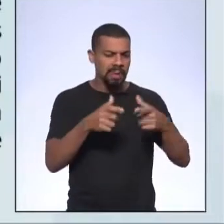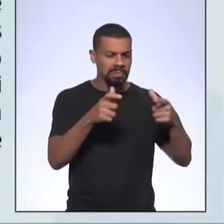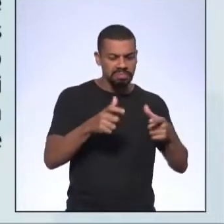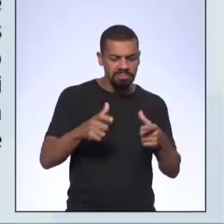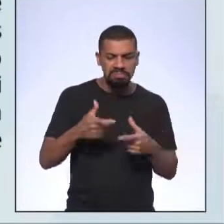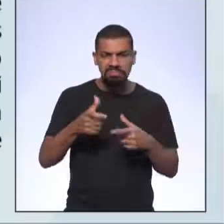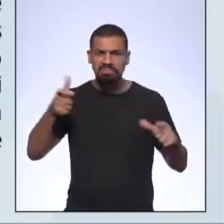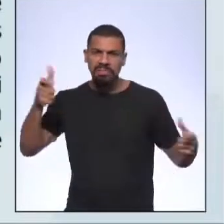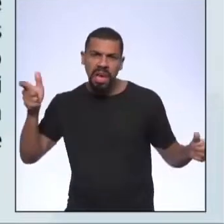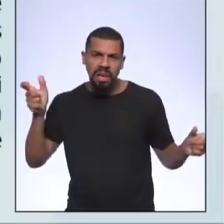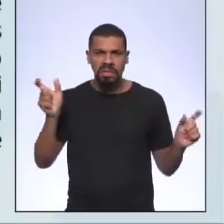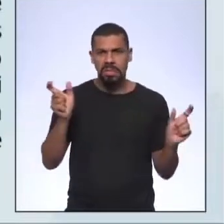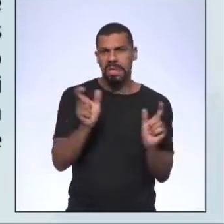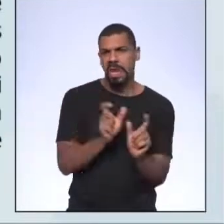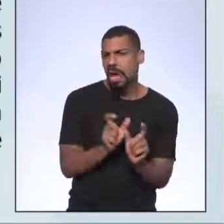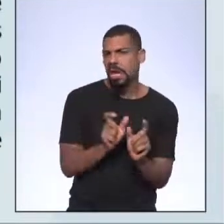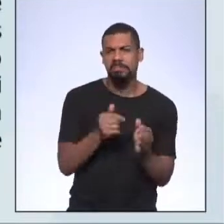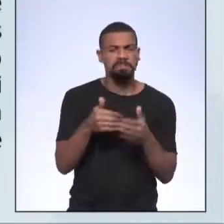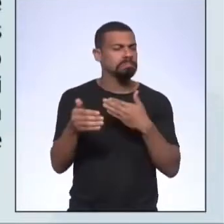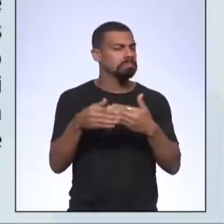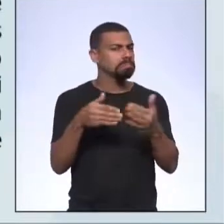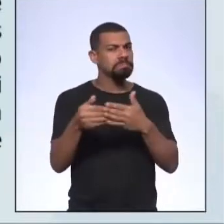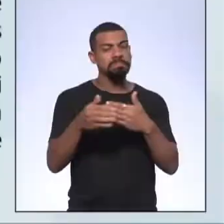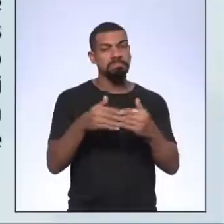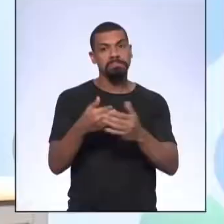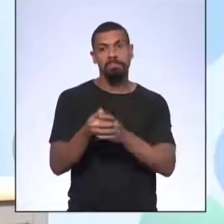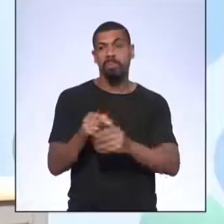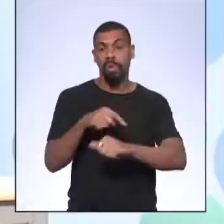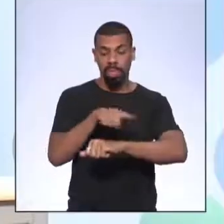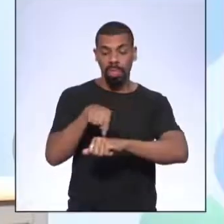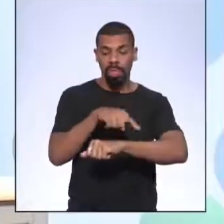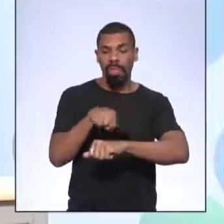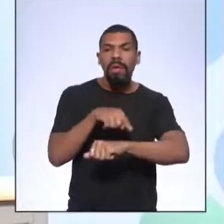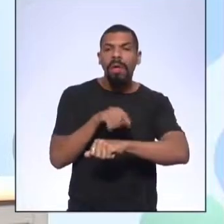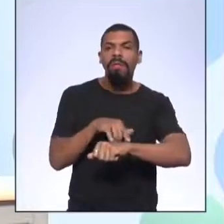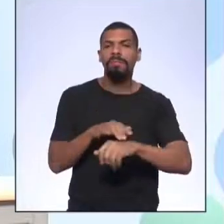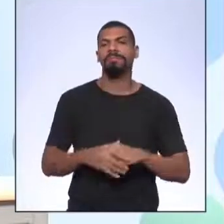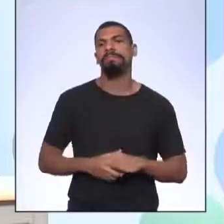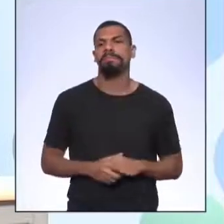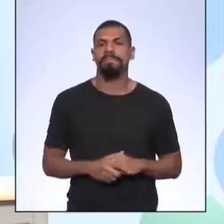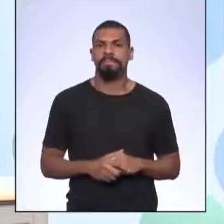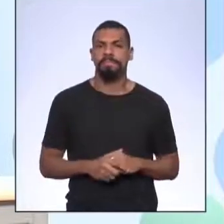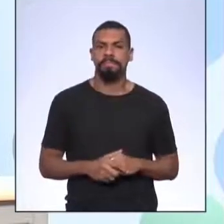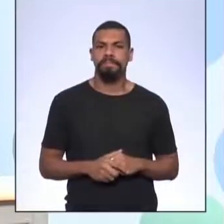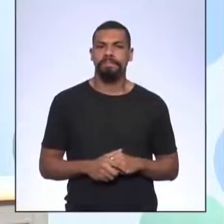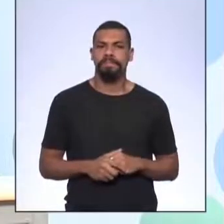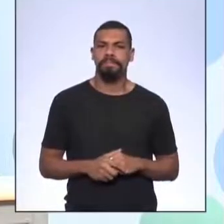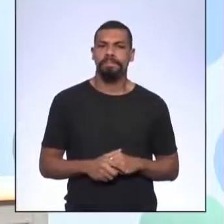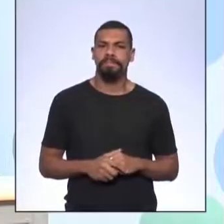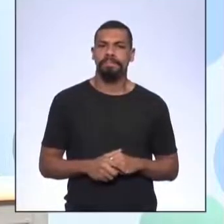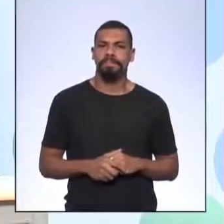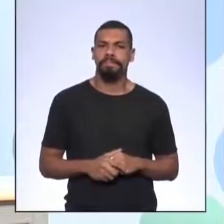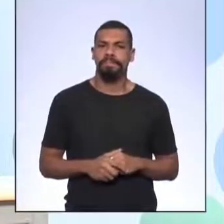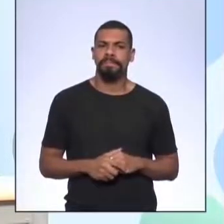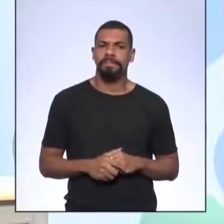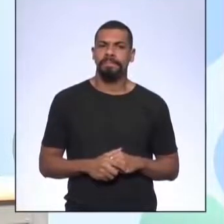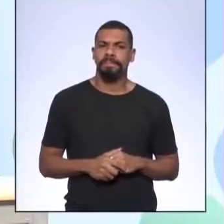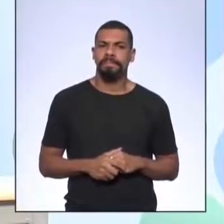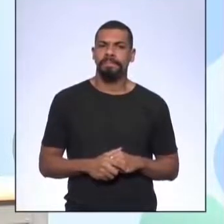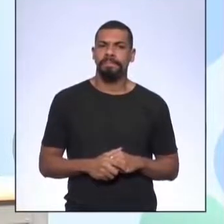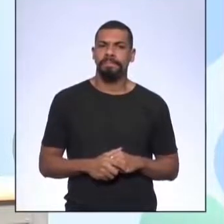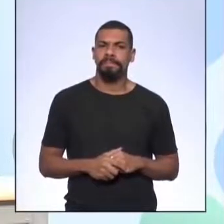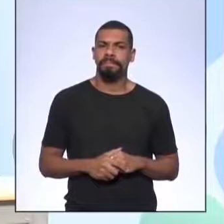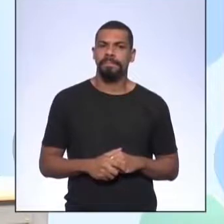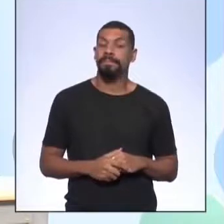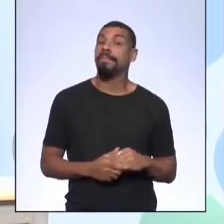complexidade da elaboração da execução dele ou até mesmo do tempo de duração certo então aí nós temos aí